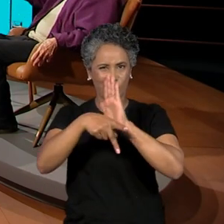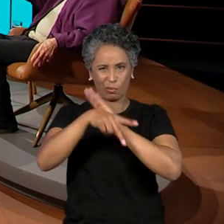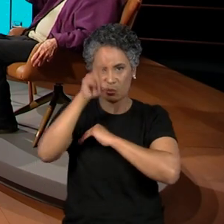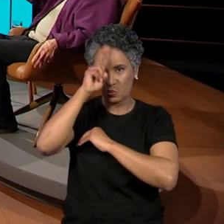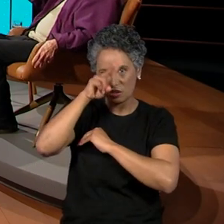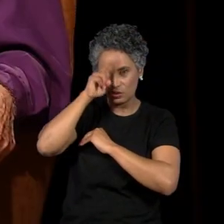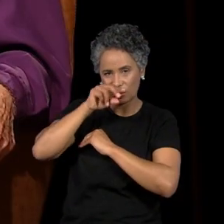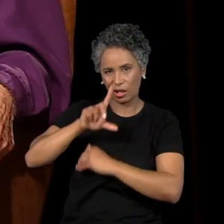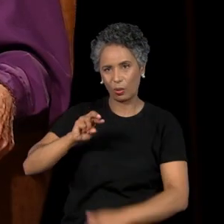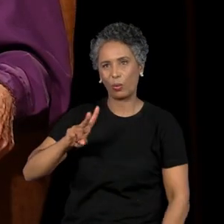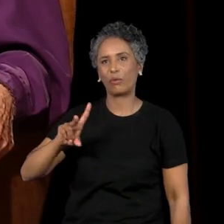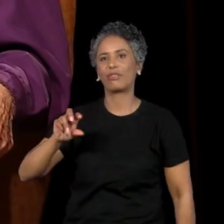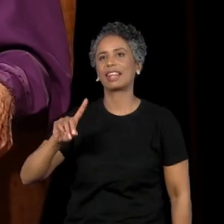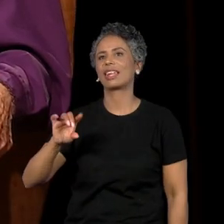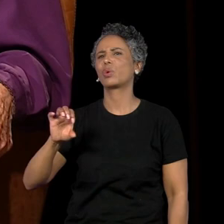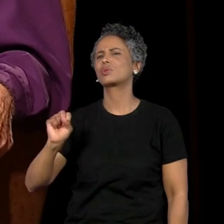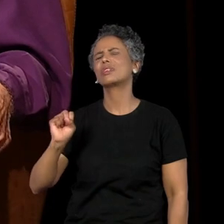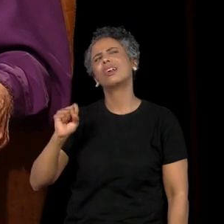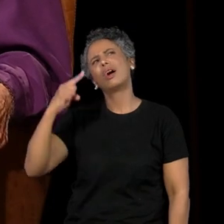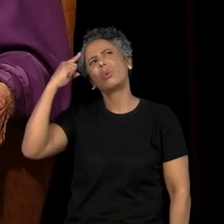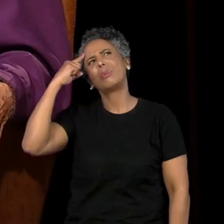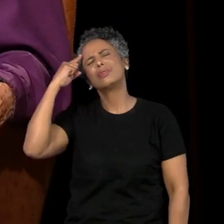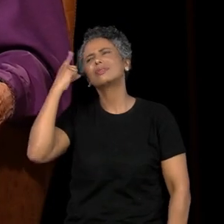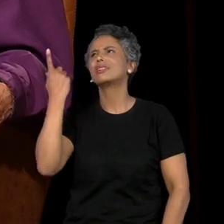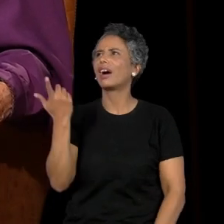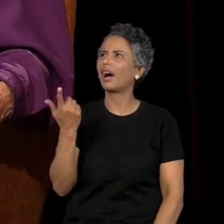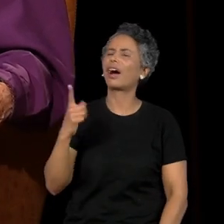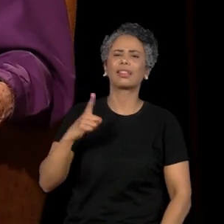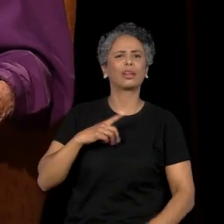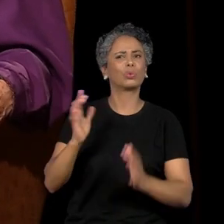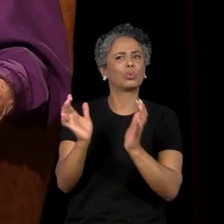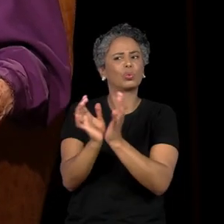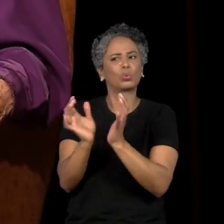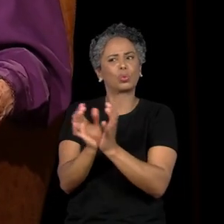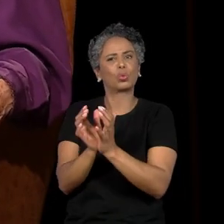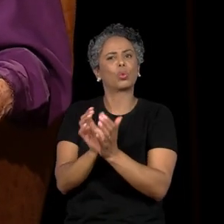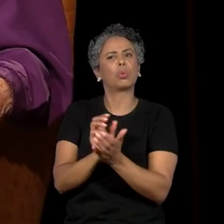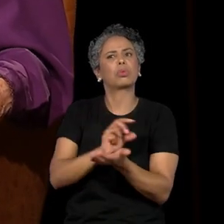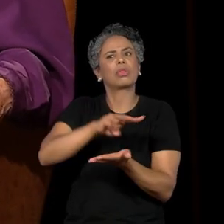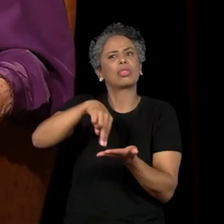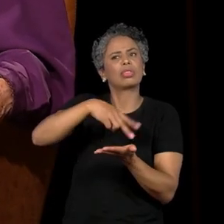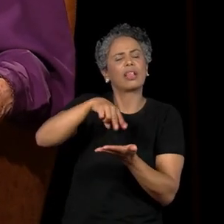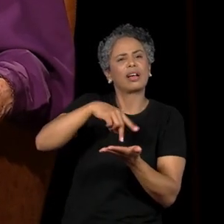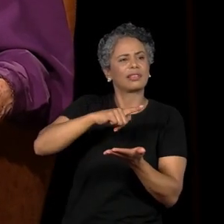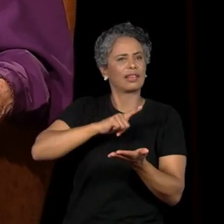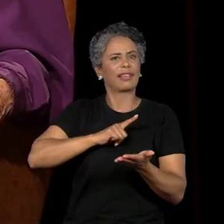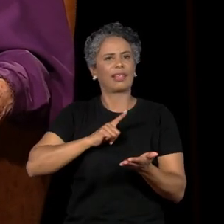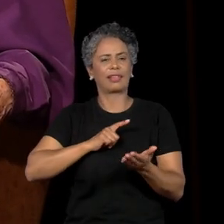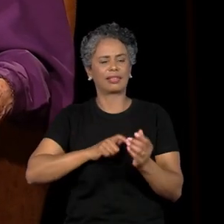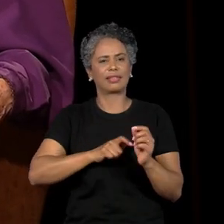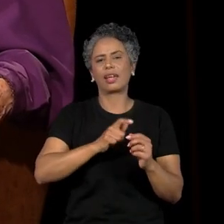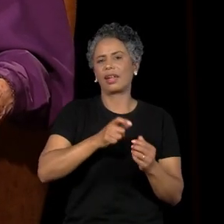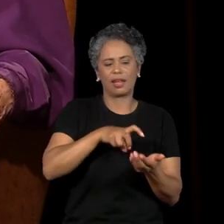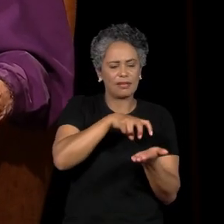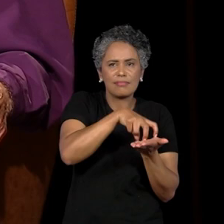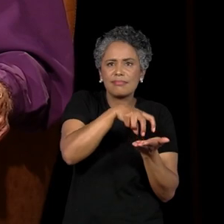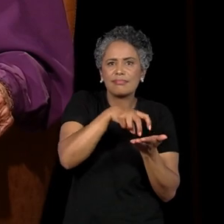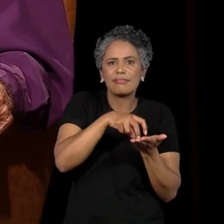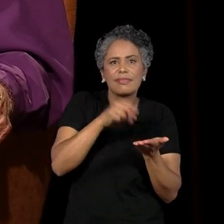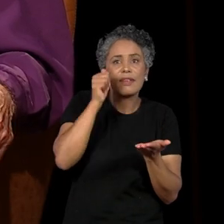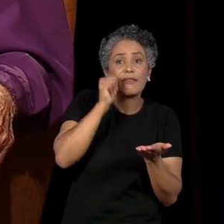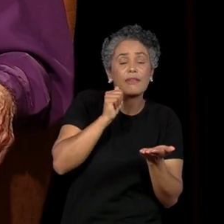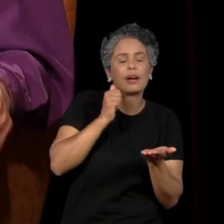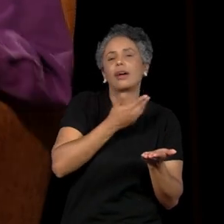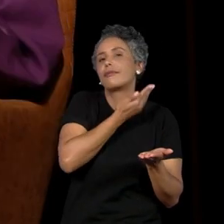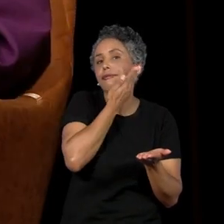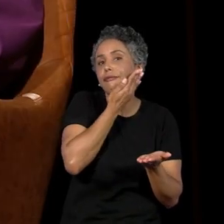Que depois que eles se amam, a fêmea e o macho, ela engole ele, ela mata ele.